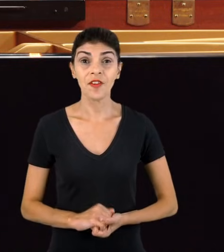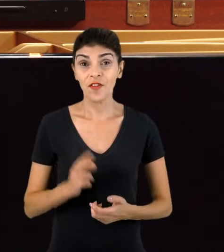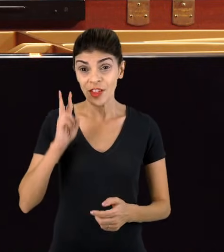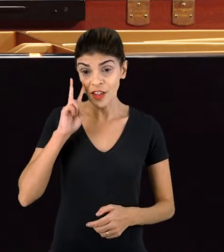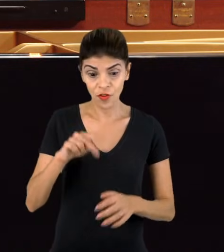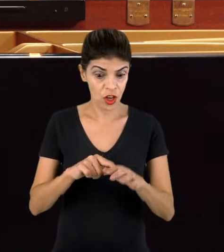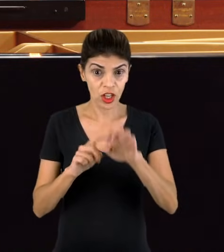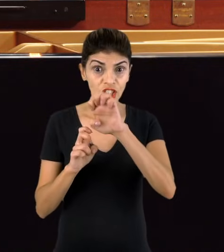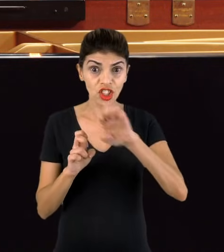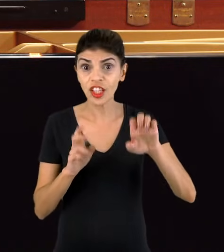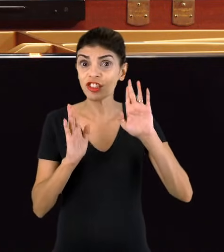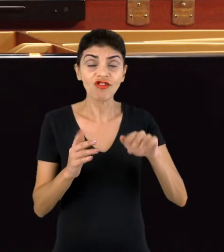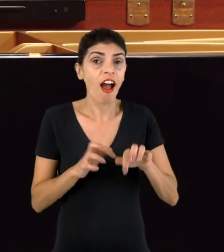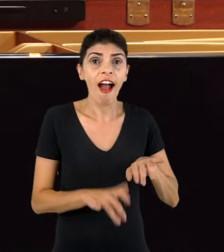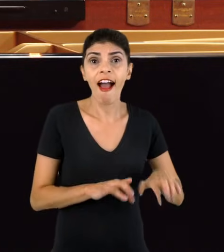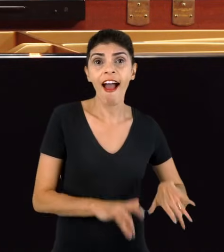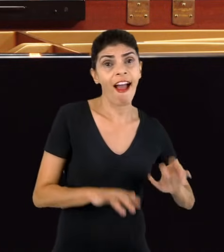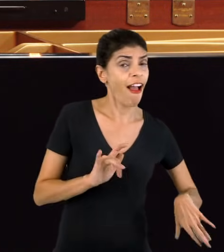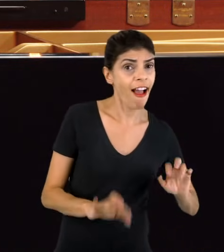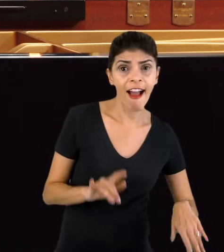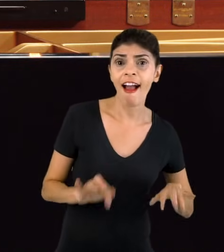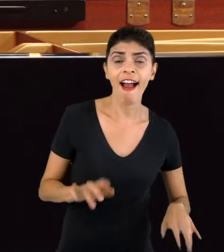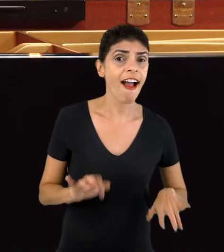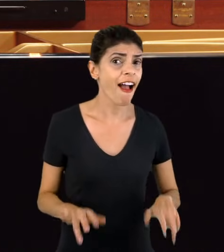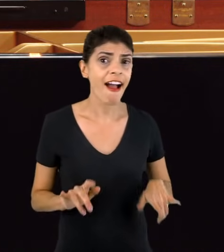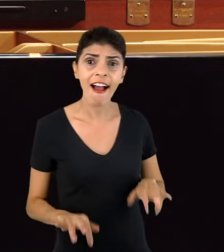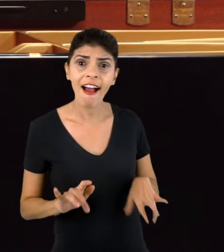Quando você olha à esquerda, tá aqui, ó.